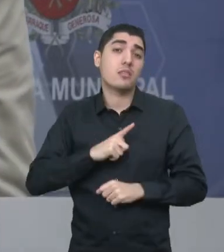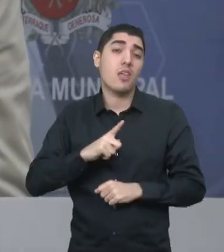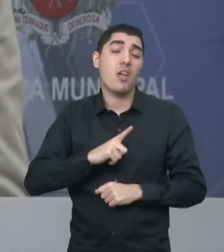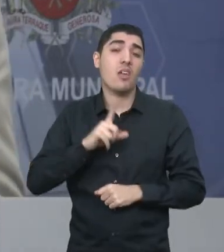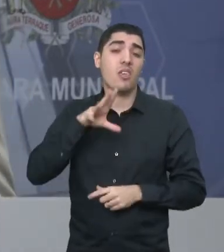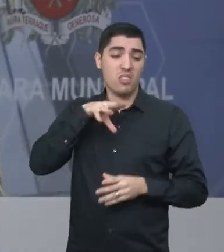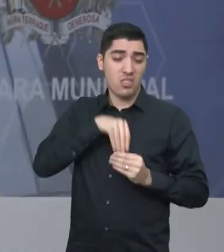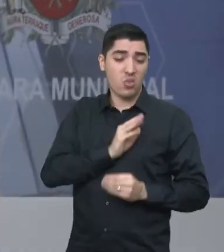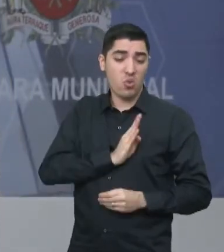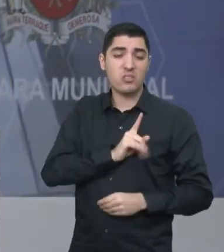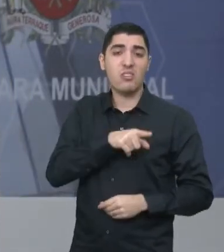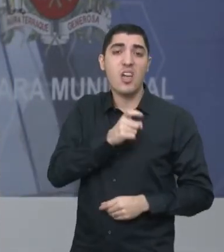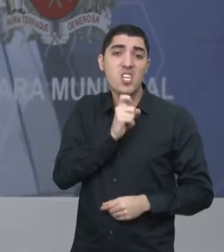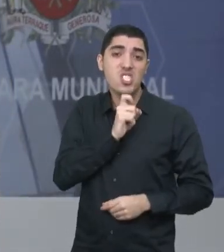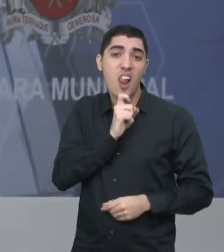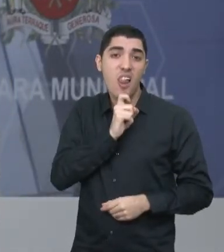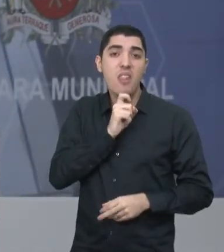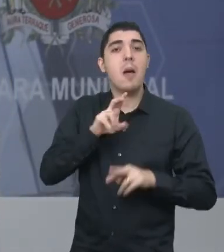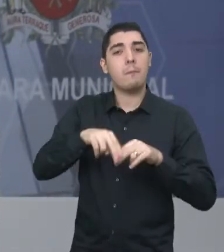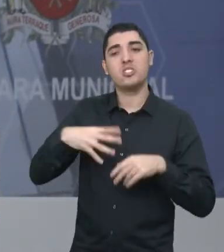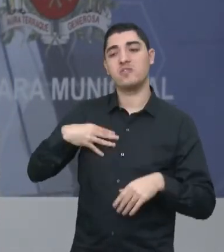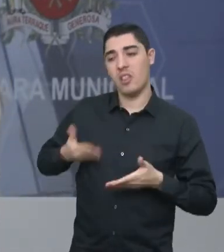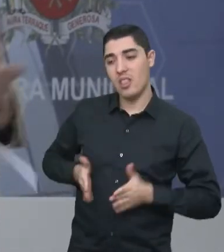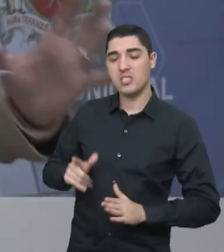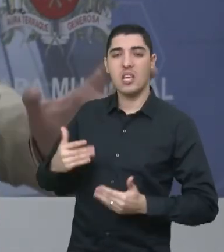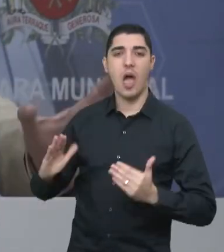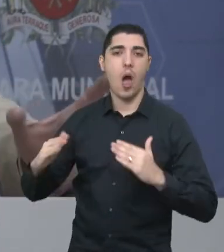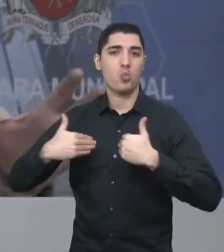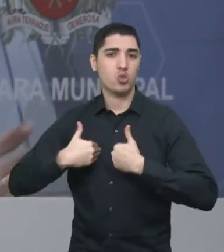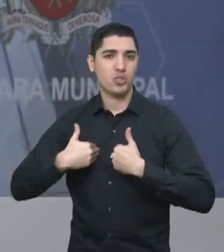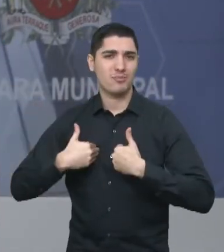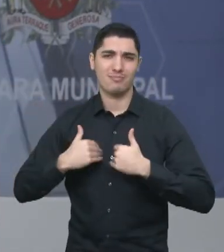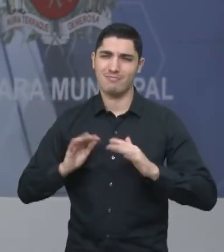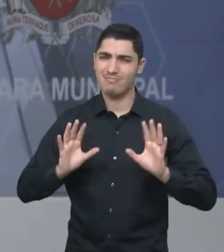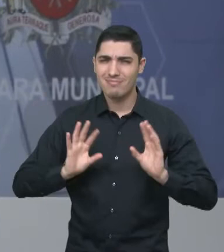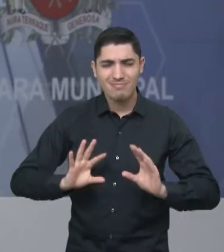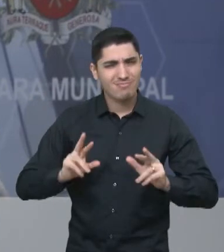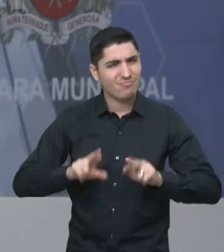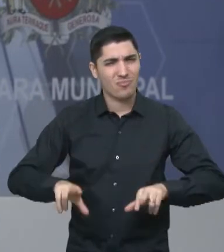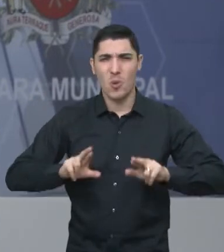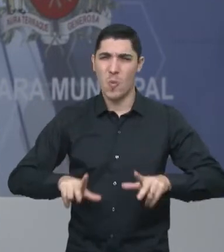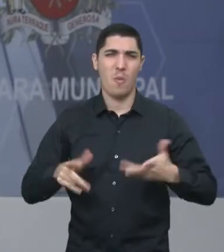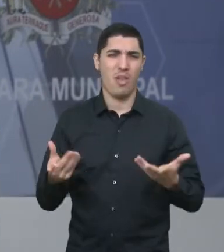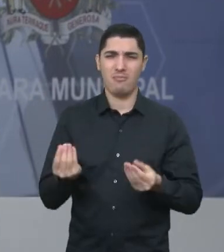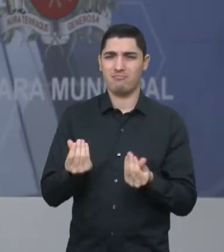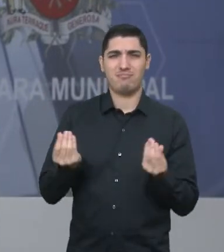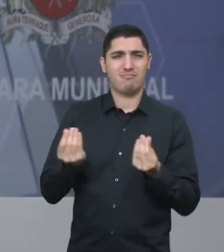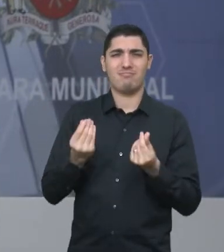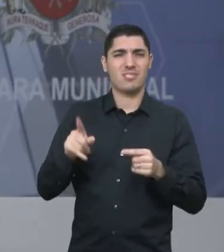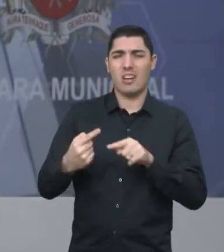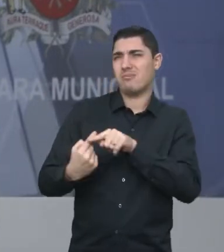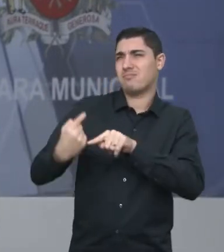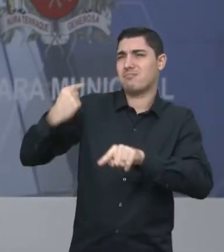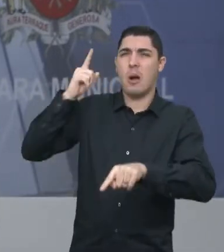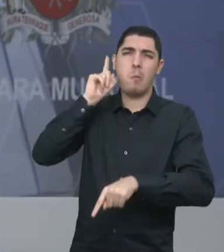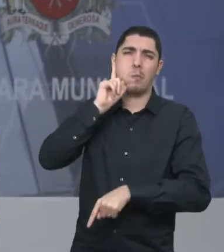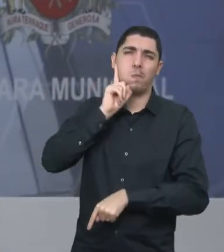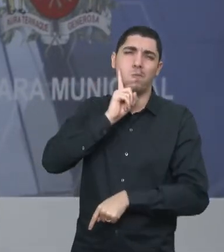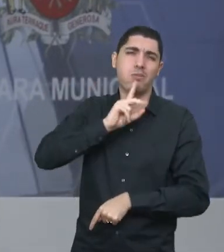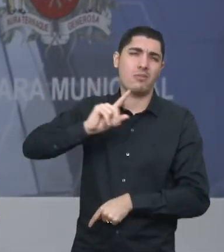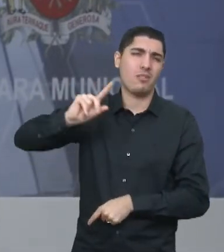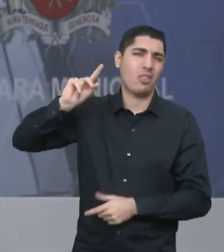fria. E essa definição já caiu há muito tempo, isso já não existe mais. Então, pegar do